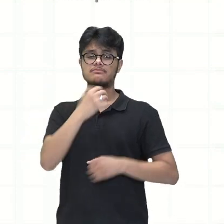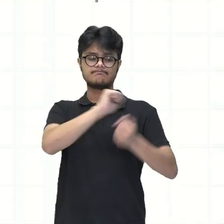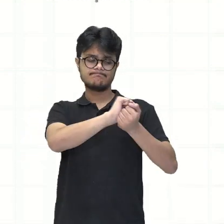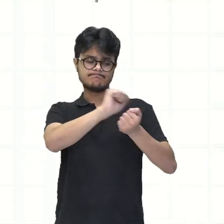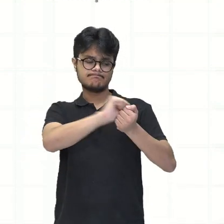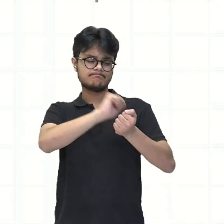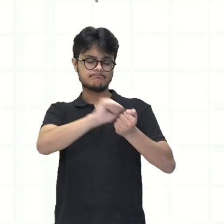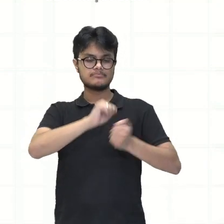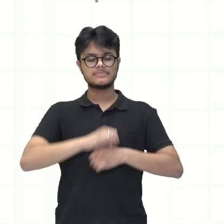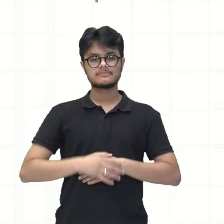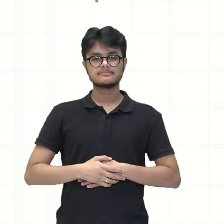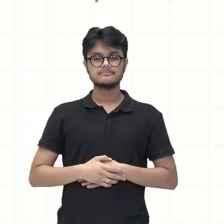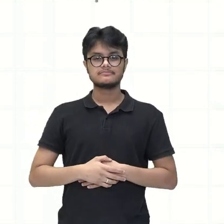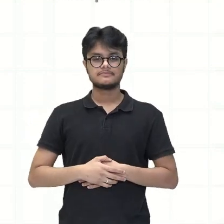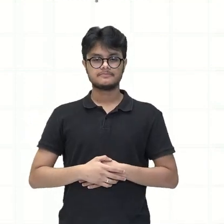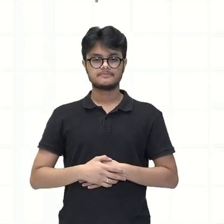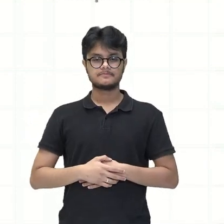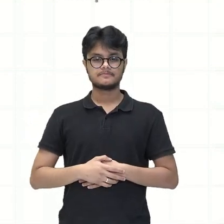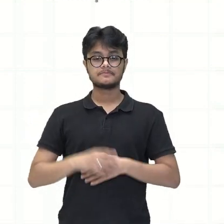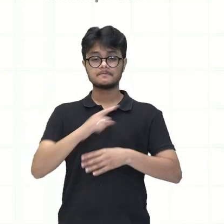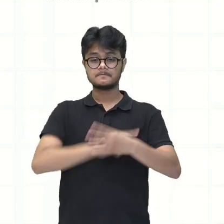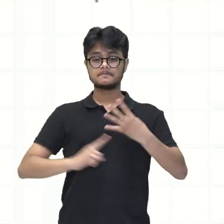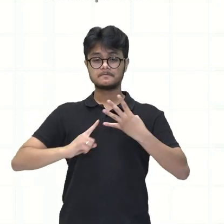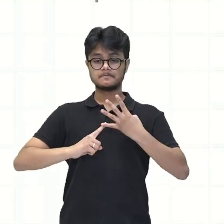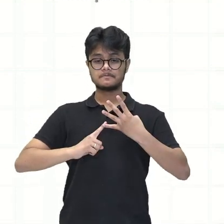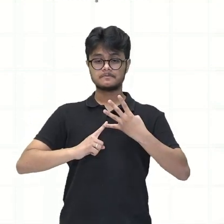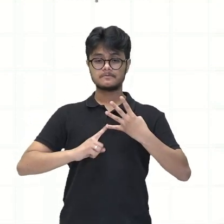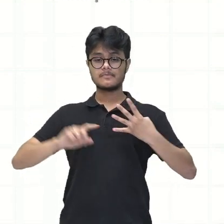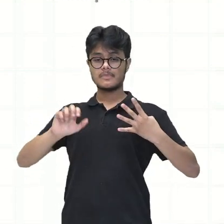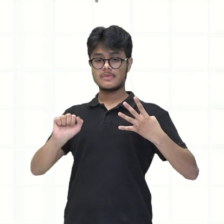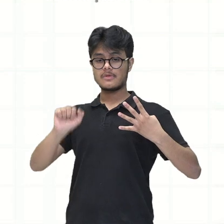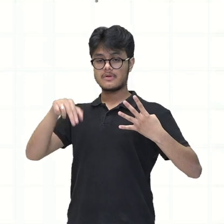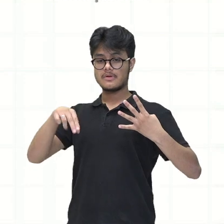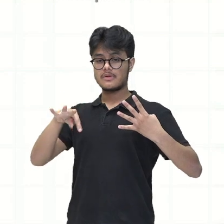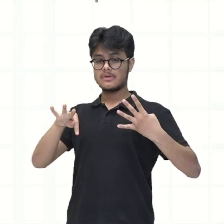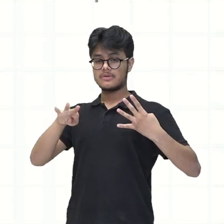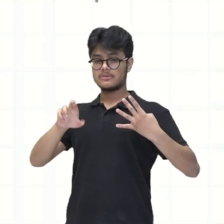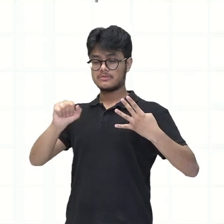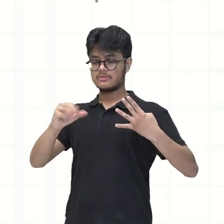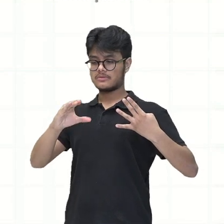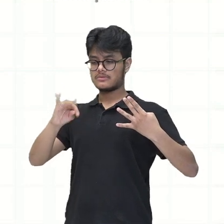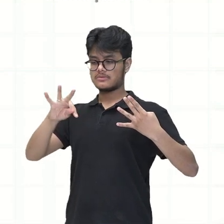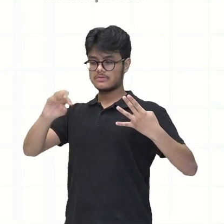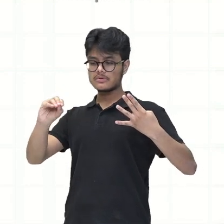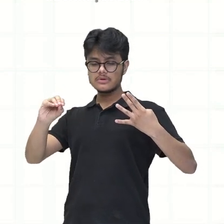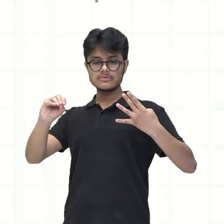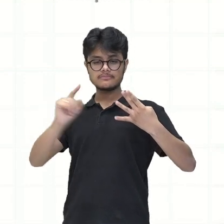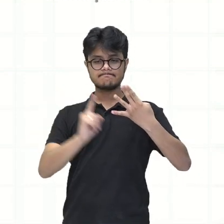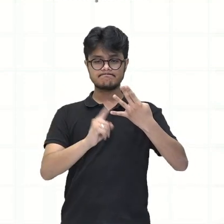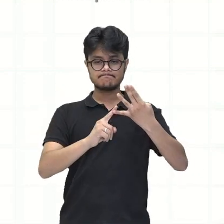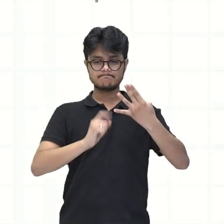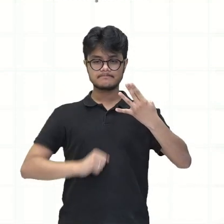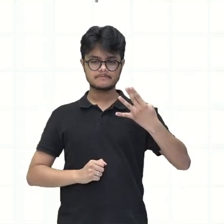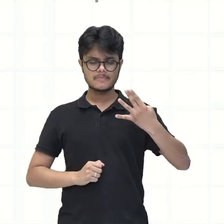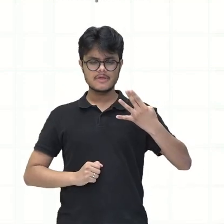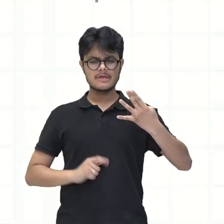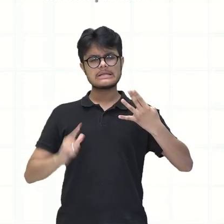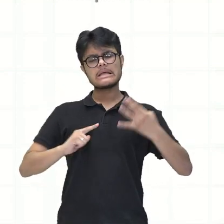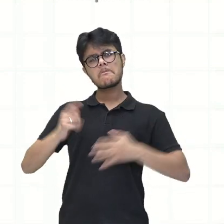certo? E por último, nós temos o antracito, né, que possui o teor de carbono